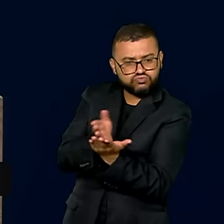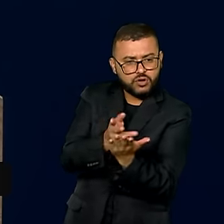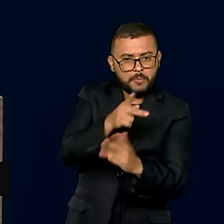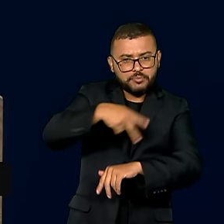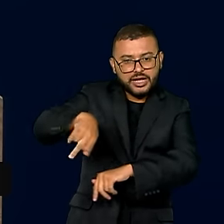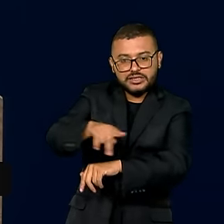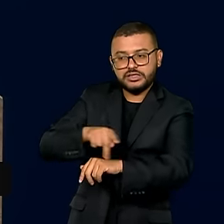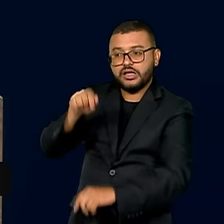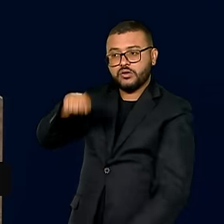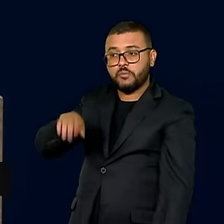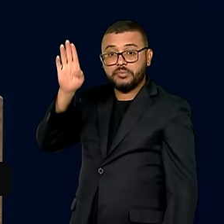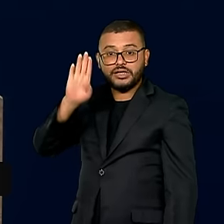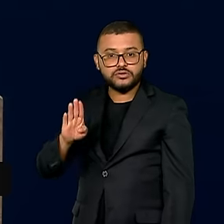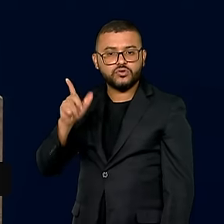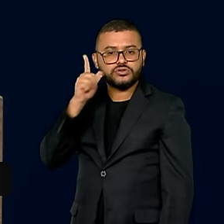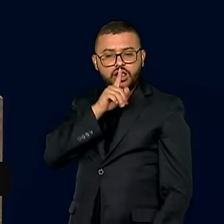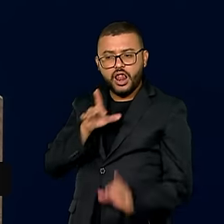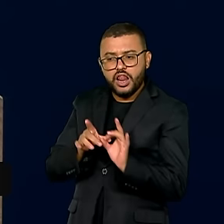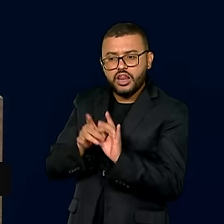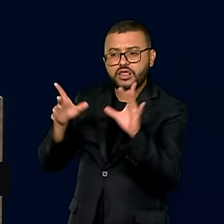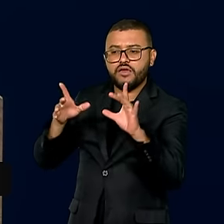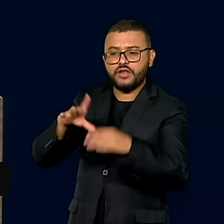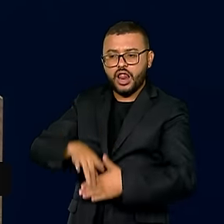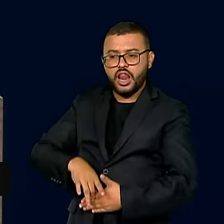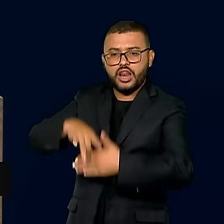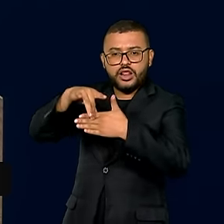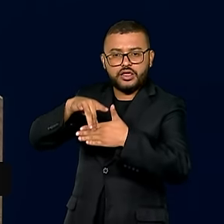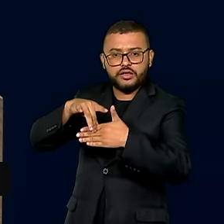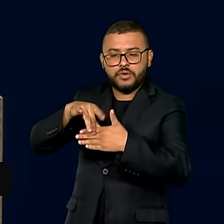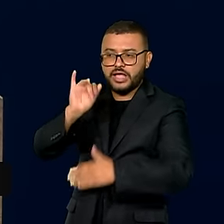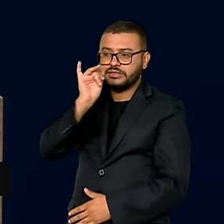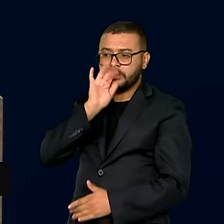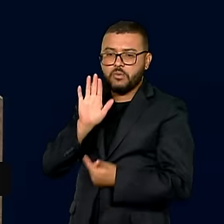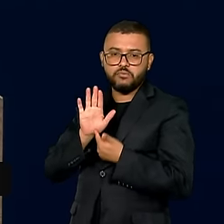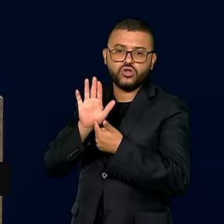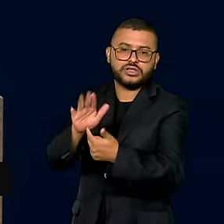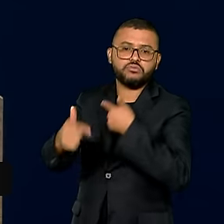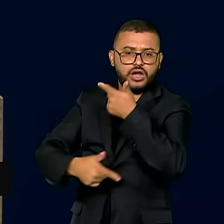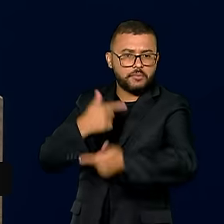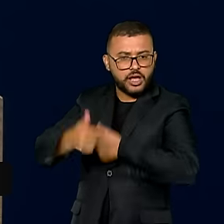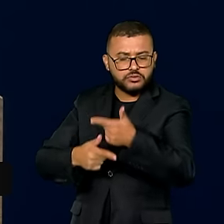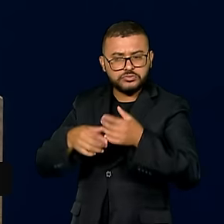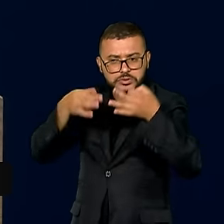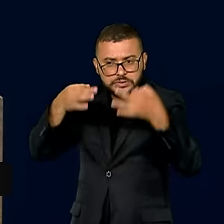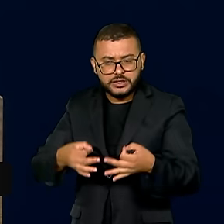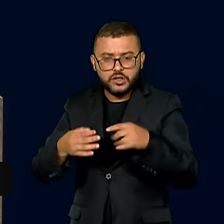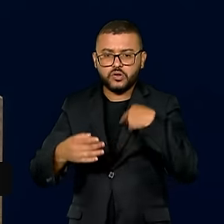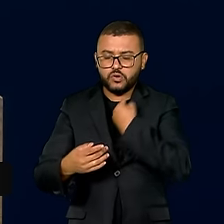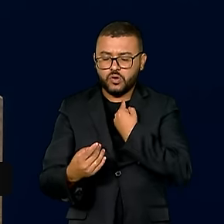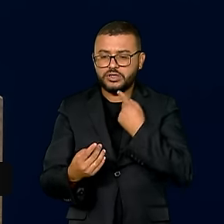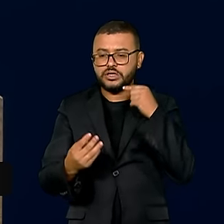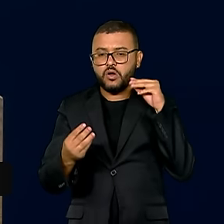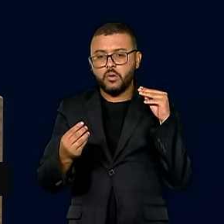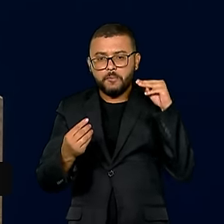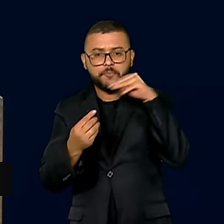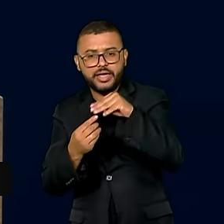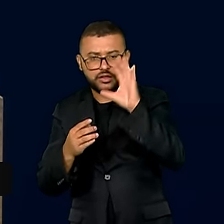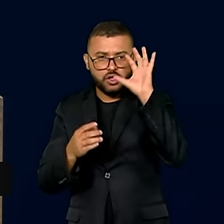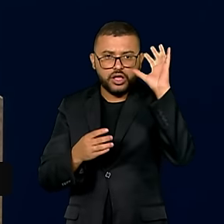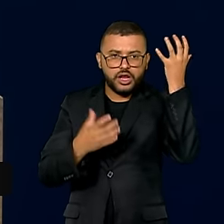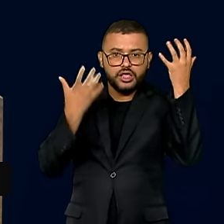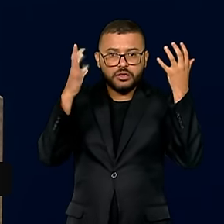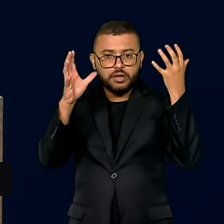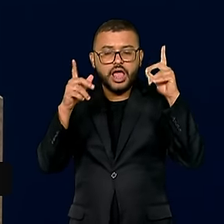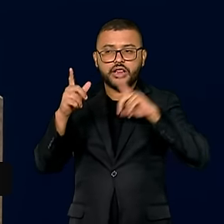O Brasil está disposto a liderar pelo exemplo. Ajustamos nossas metas climáticas, que são